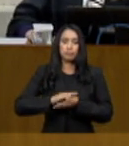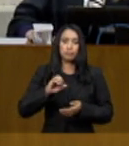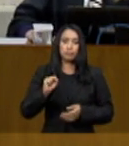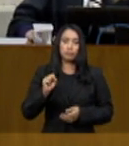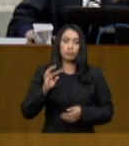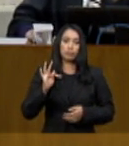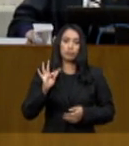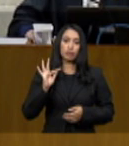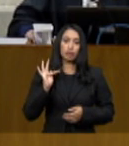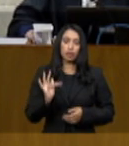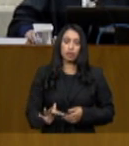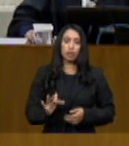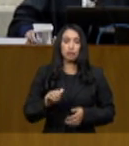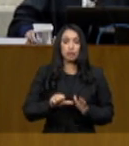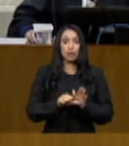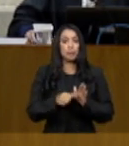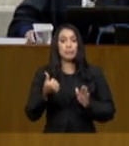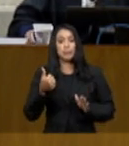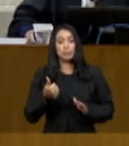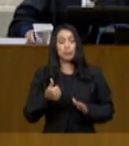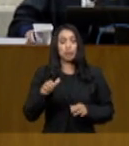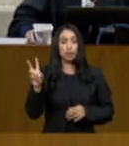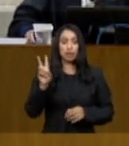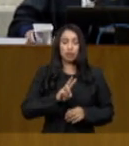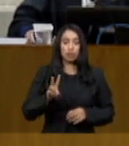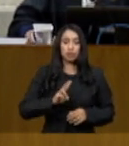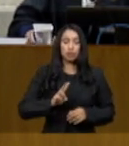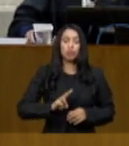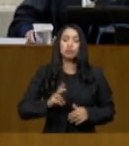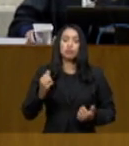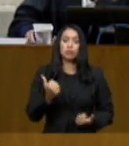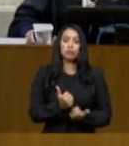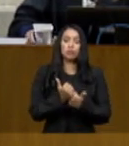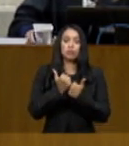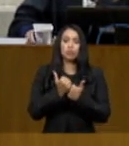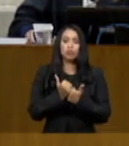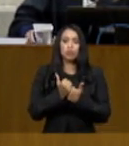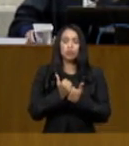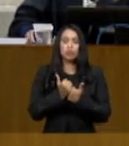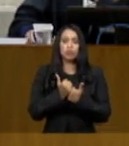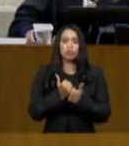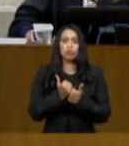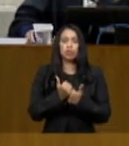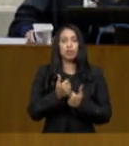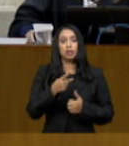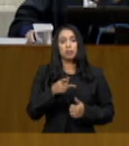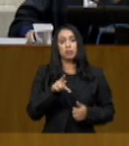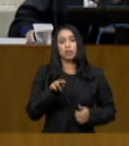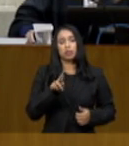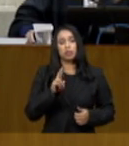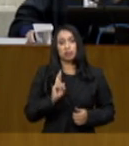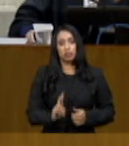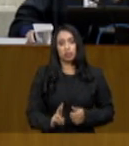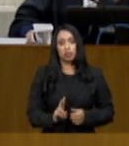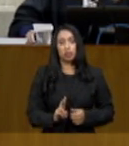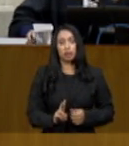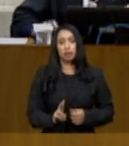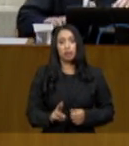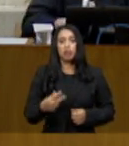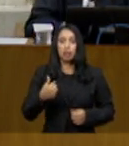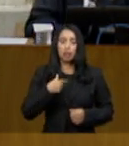é a primeira vez que eu faço como o vice-procurador-geral da república e eu e